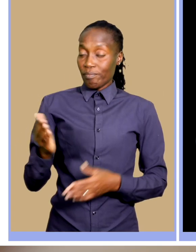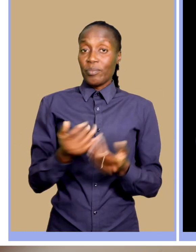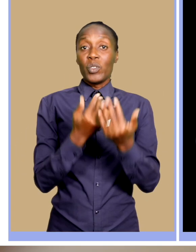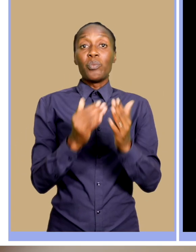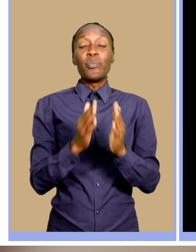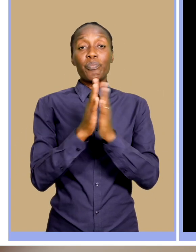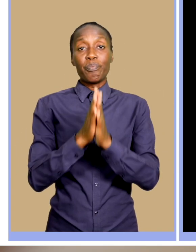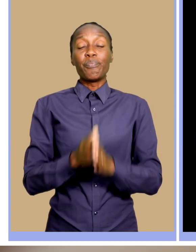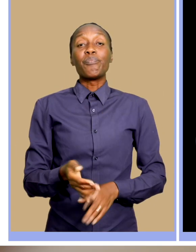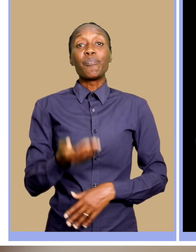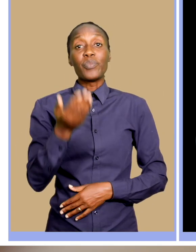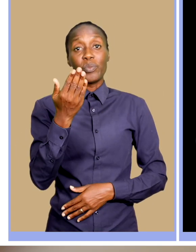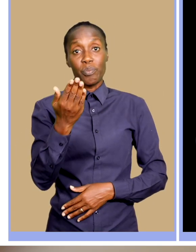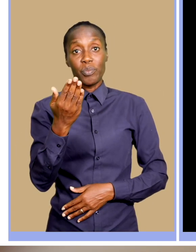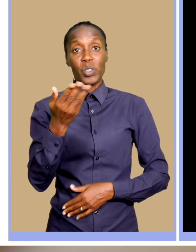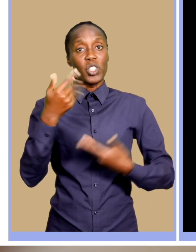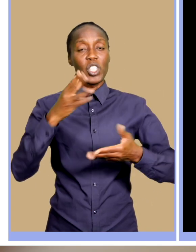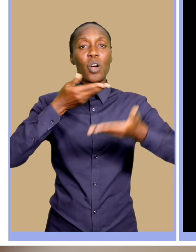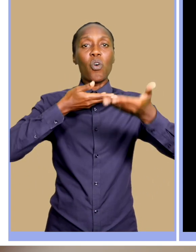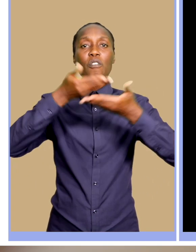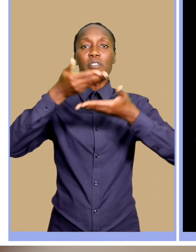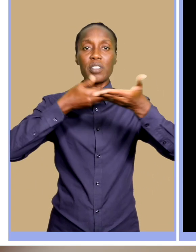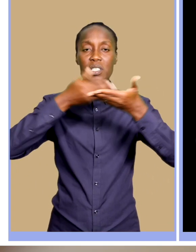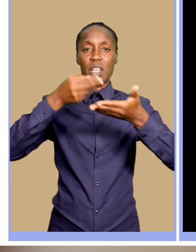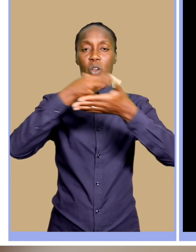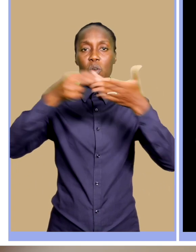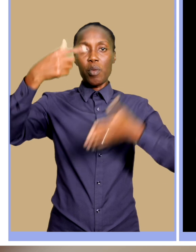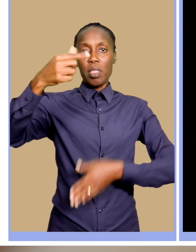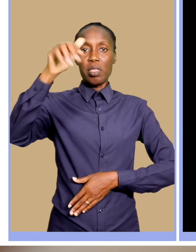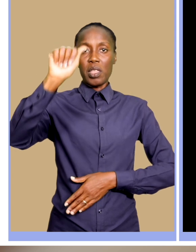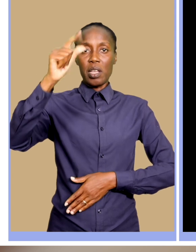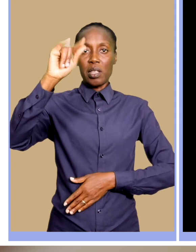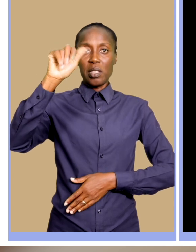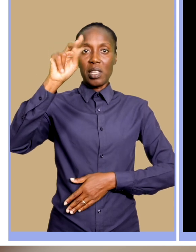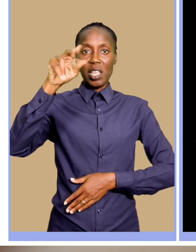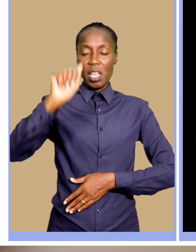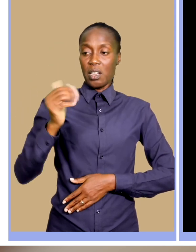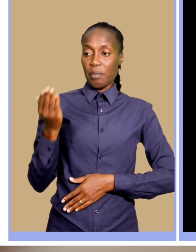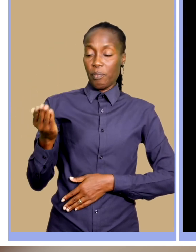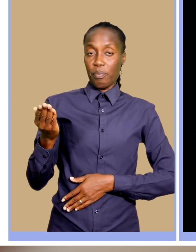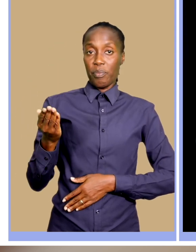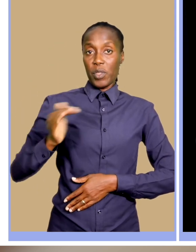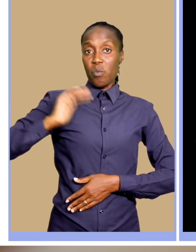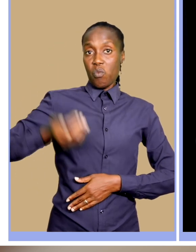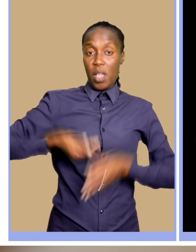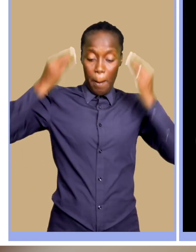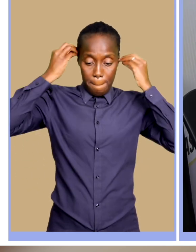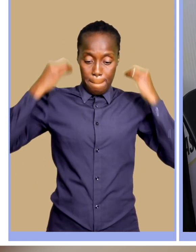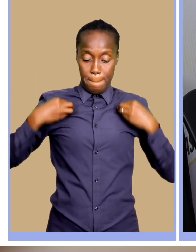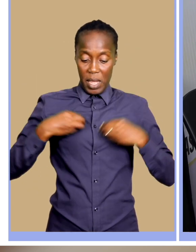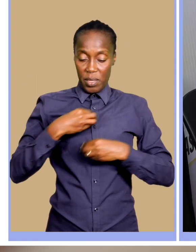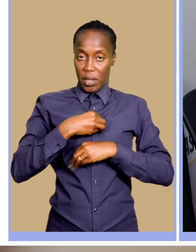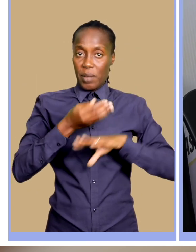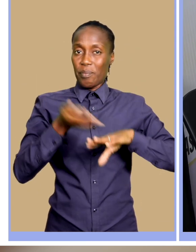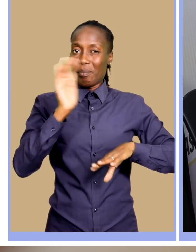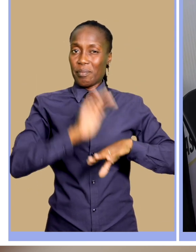né? Muito bem, hoje conversamos com a doutora Tatiana Maruf, ela que é